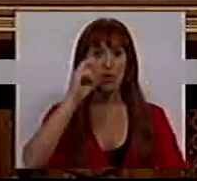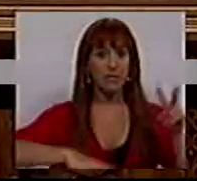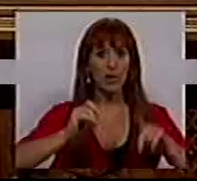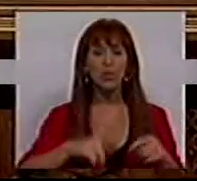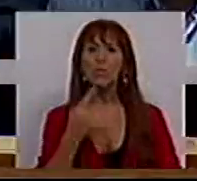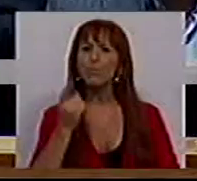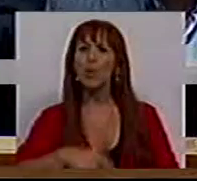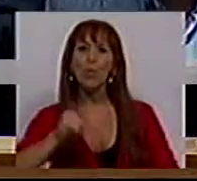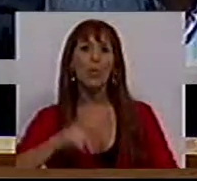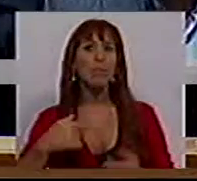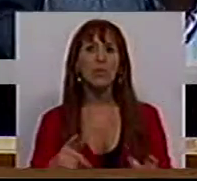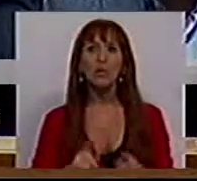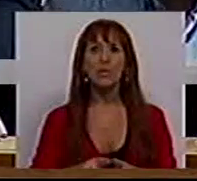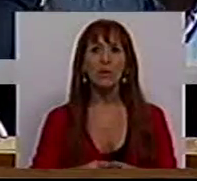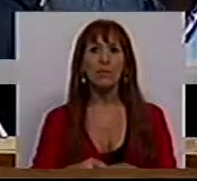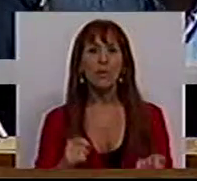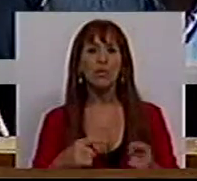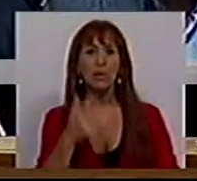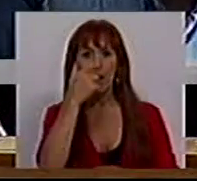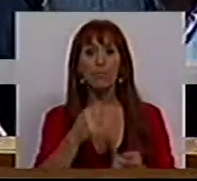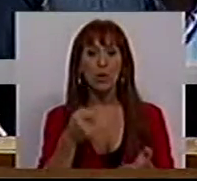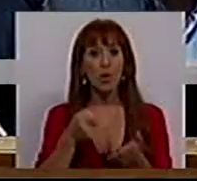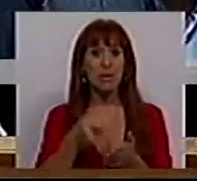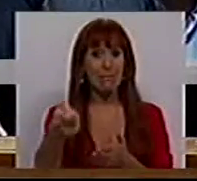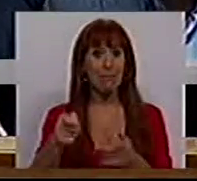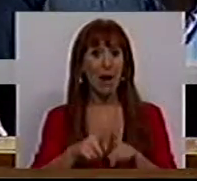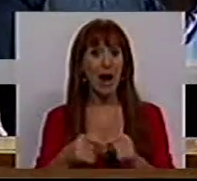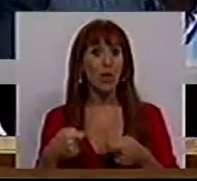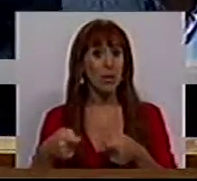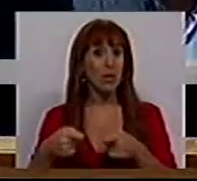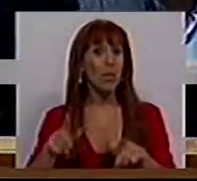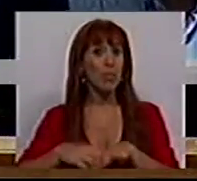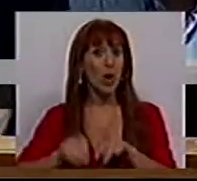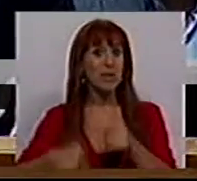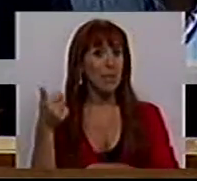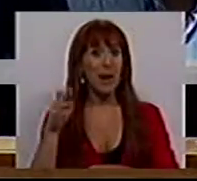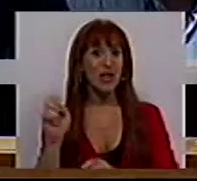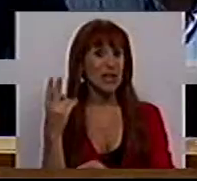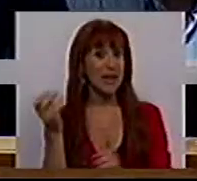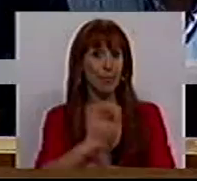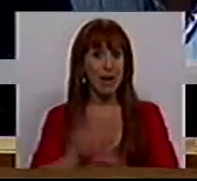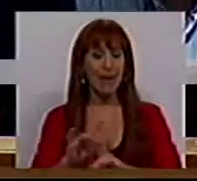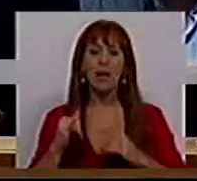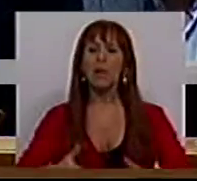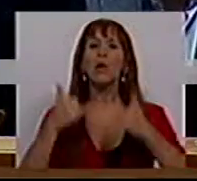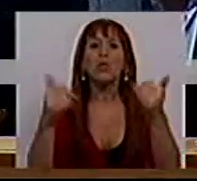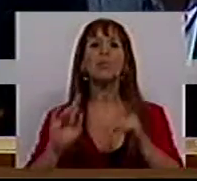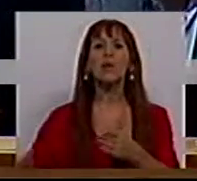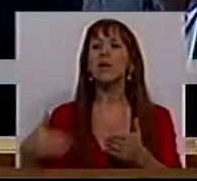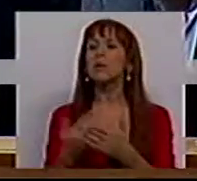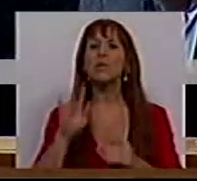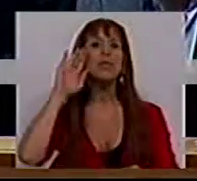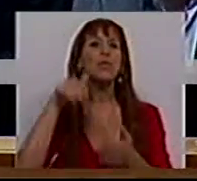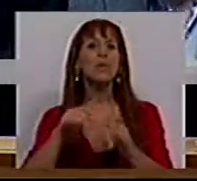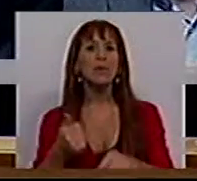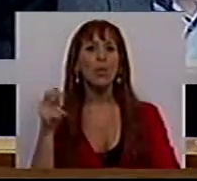repetir várias vezes que nem um cêntimo dos contribuintes seria gasto com o BES. Logo a seguir a ser apresentada a